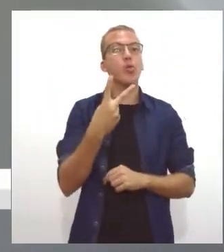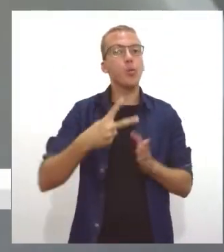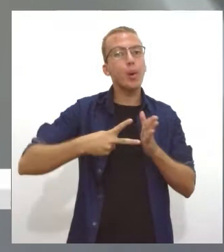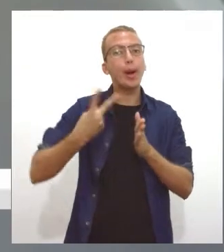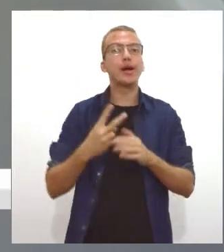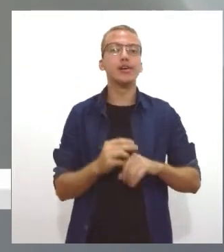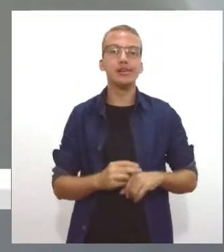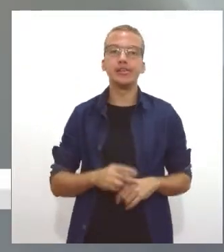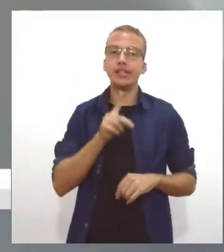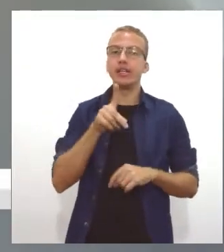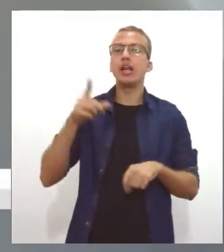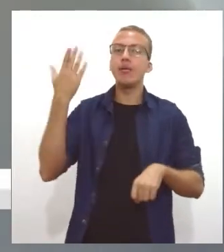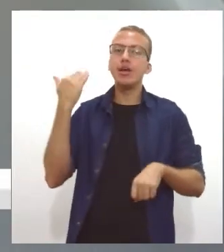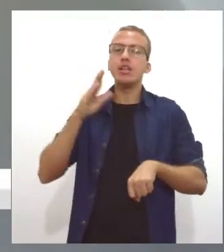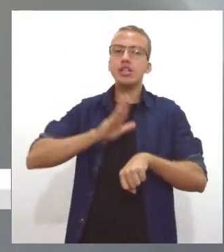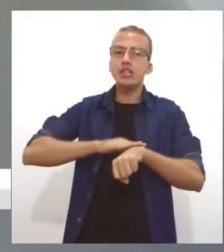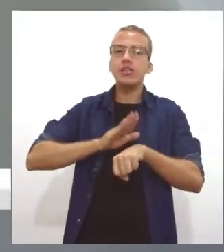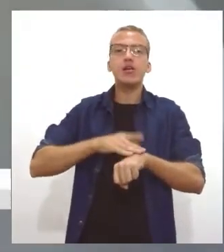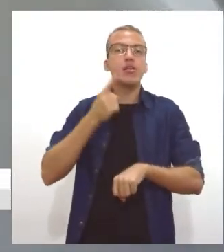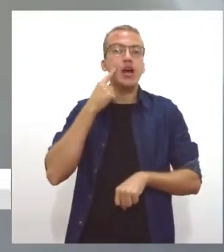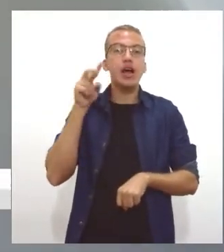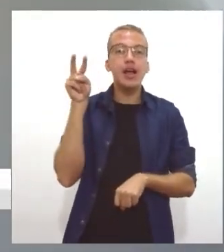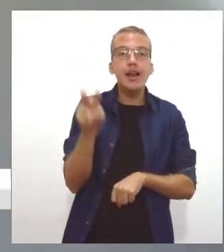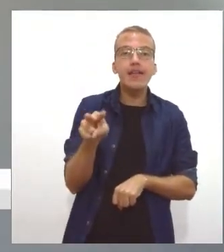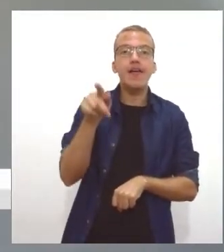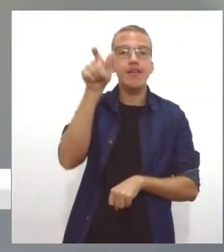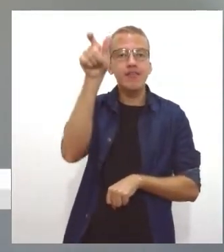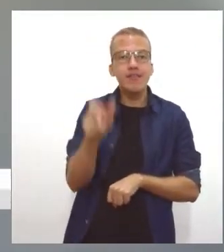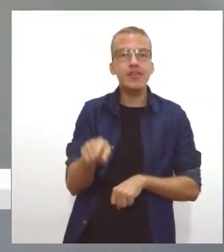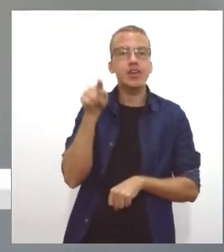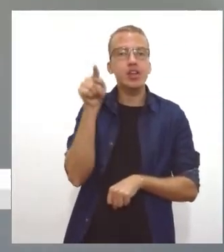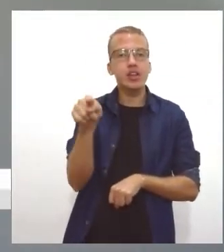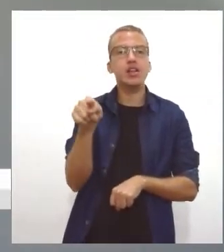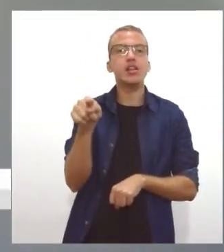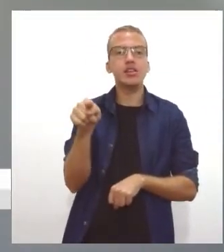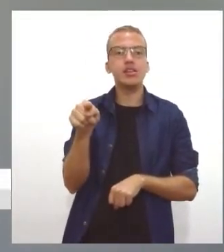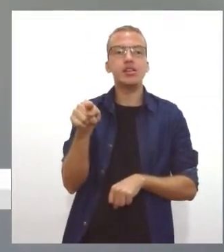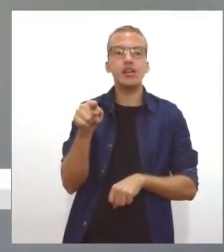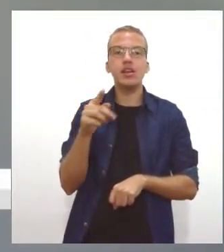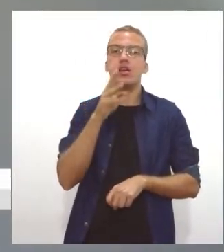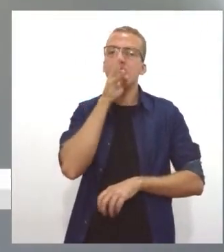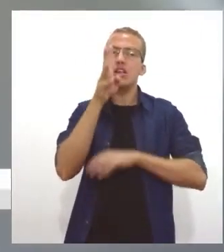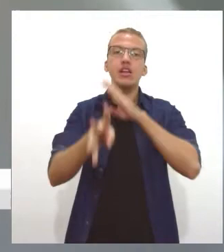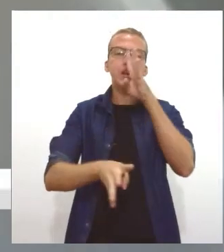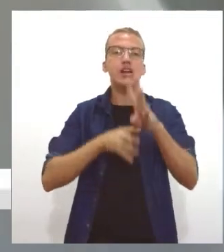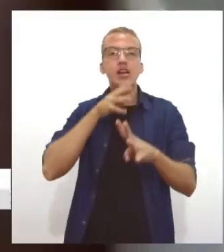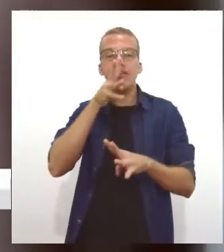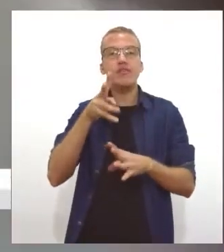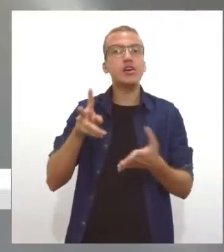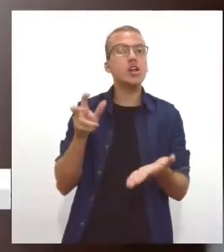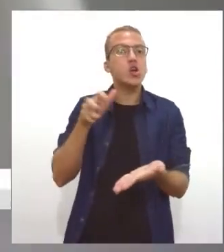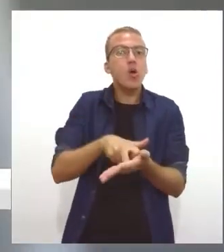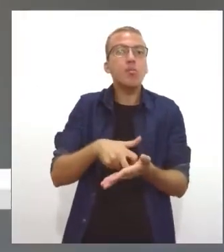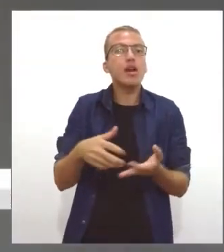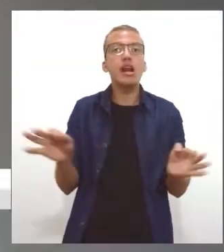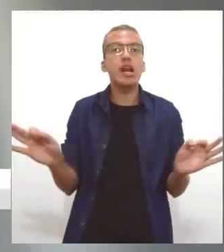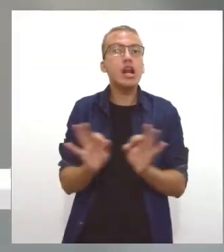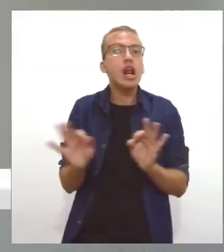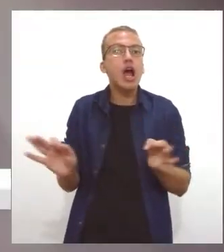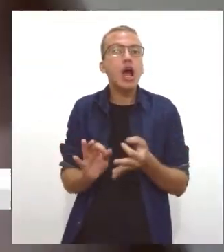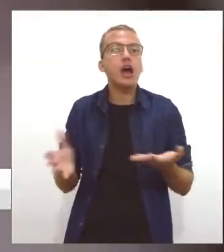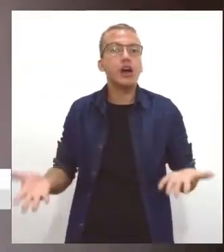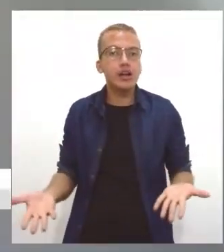viu seu agressor sair dessas acusações sem ser penalizado, e aí ela transformou a sua dor em